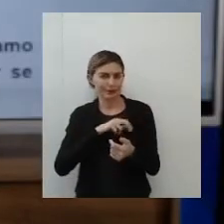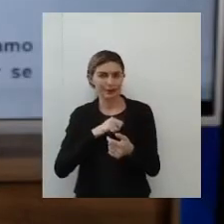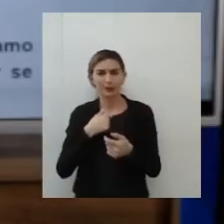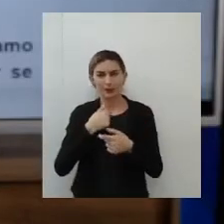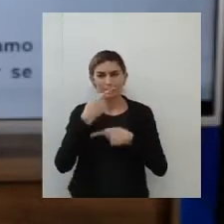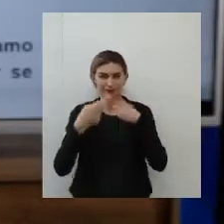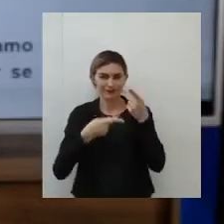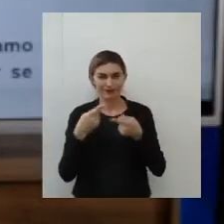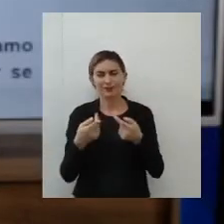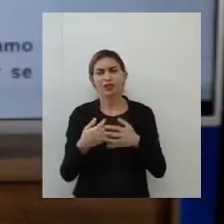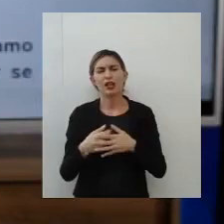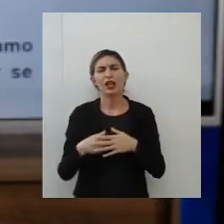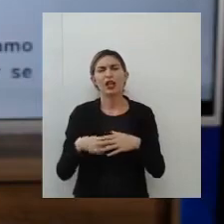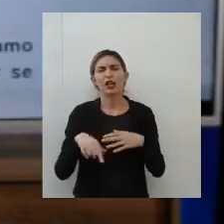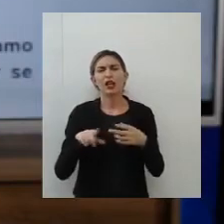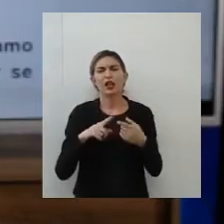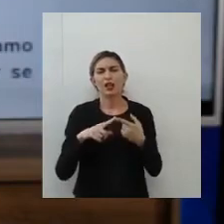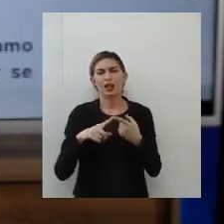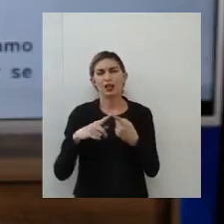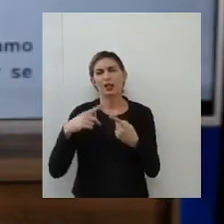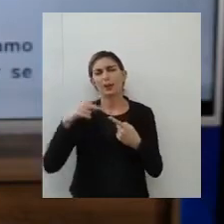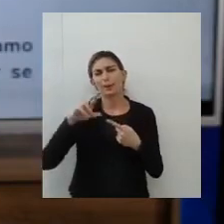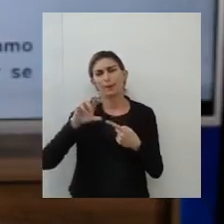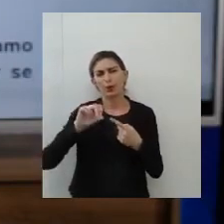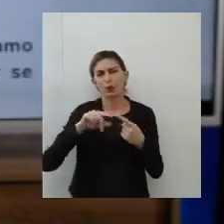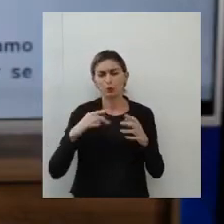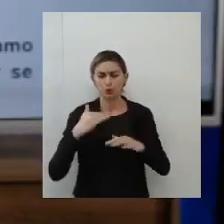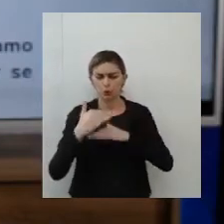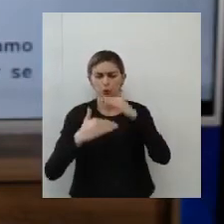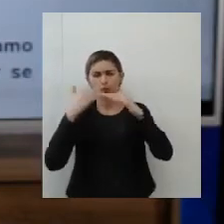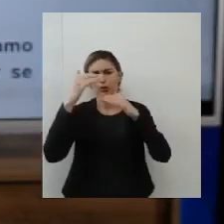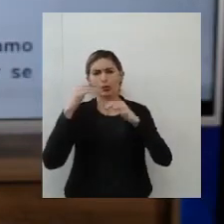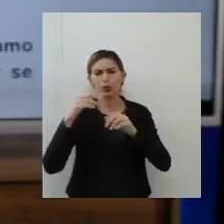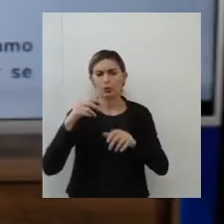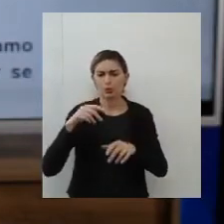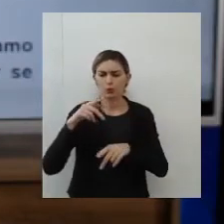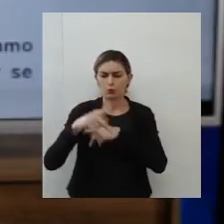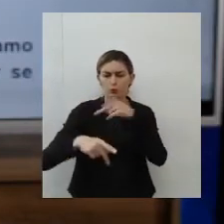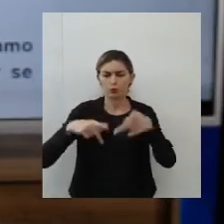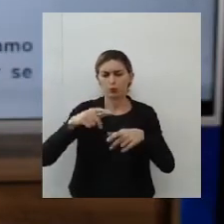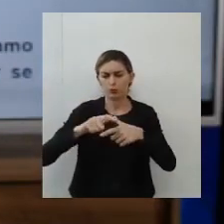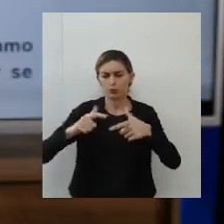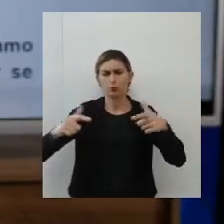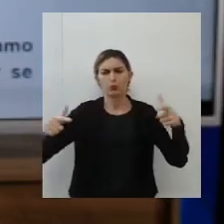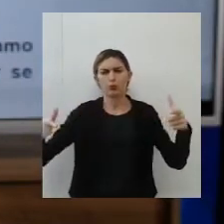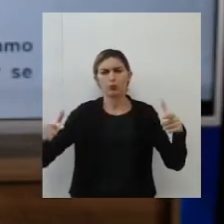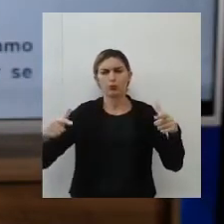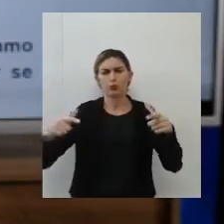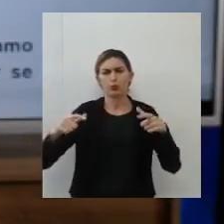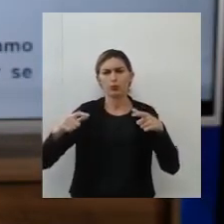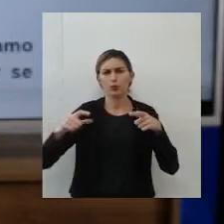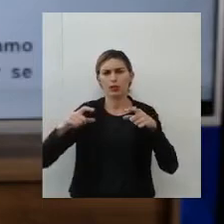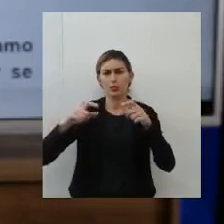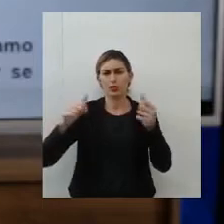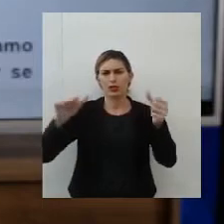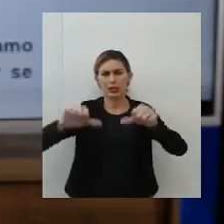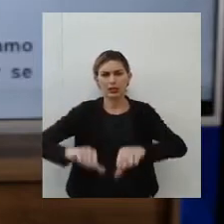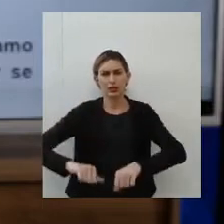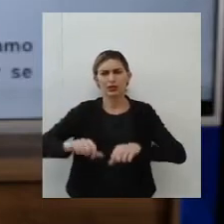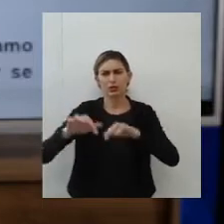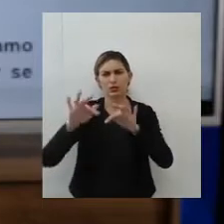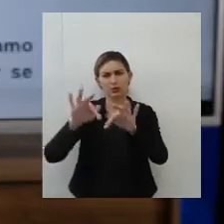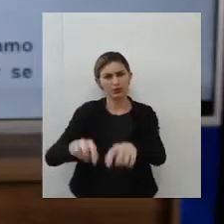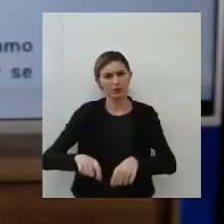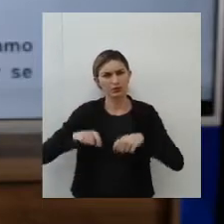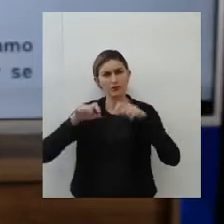explicar a estagnação da produção e o aumento da população como um dos fatores da crise do feudalismo? Eu acho que no decorrer da aula